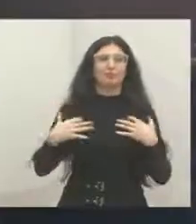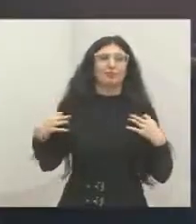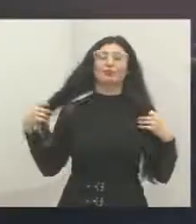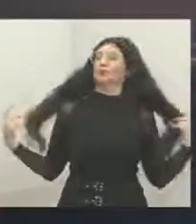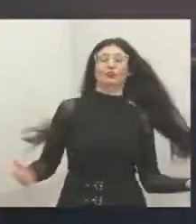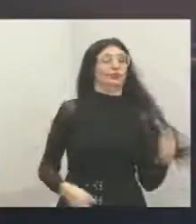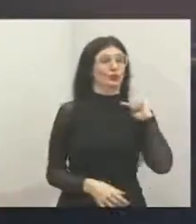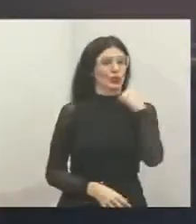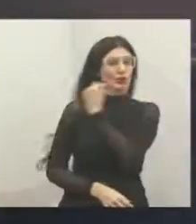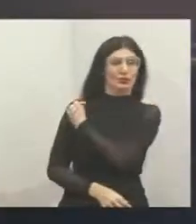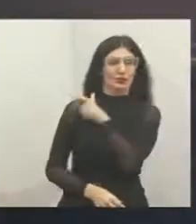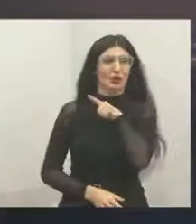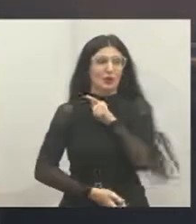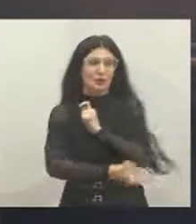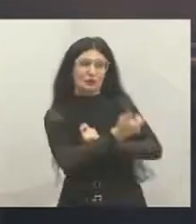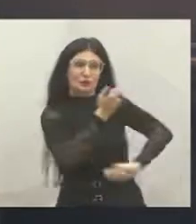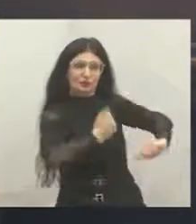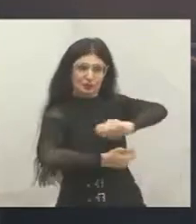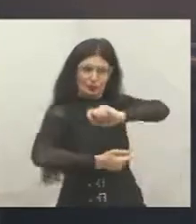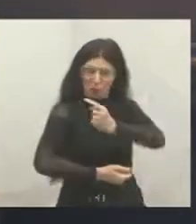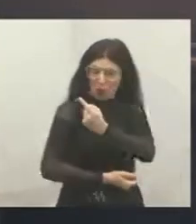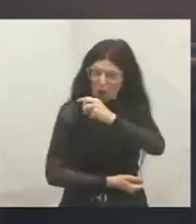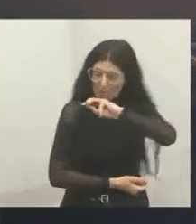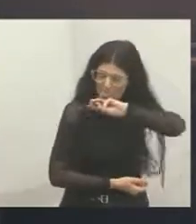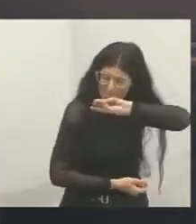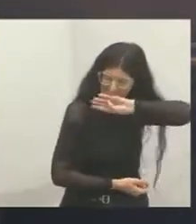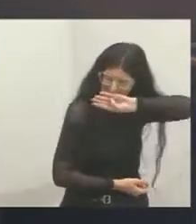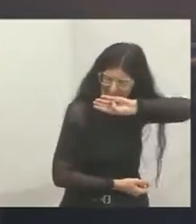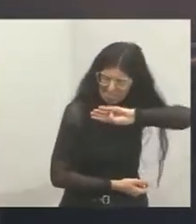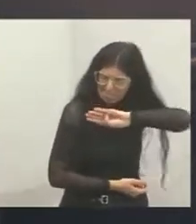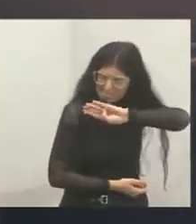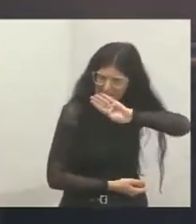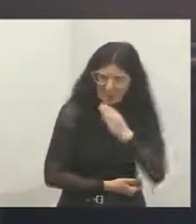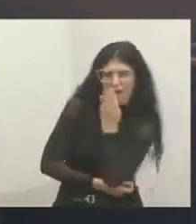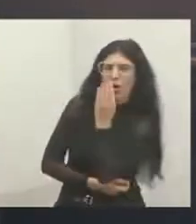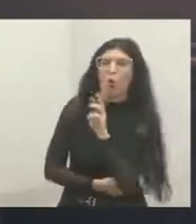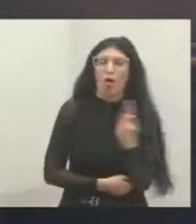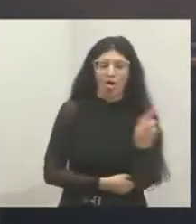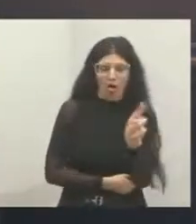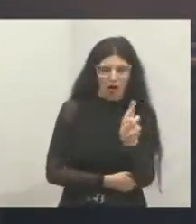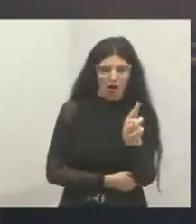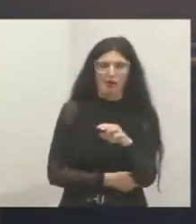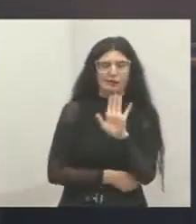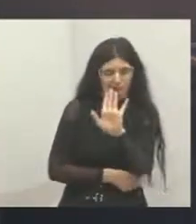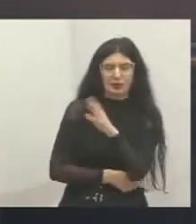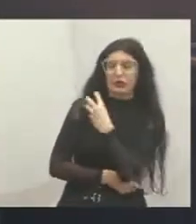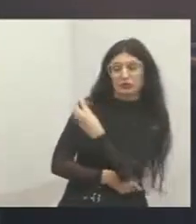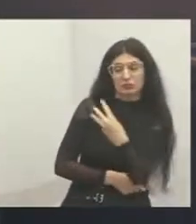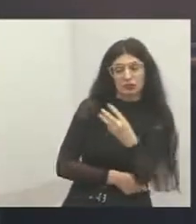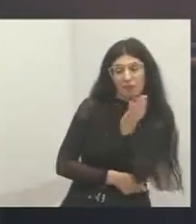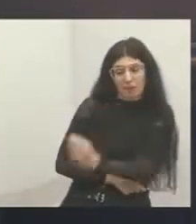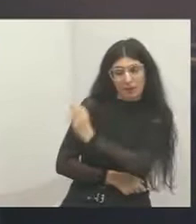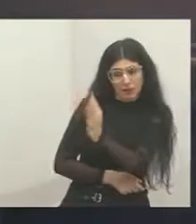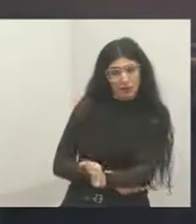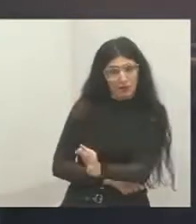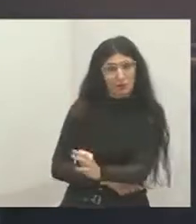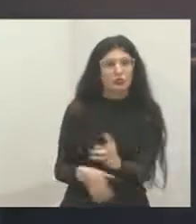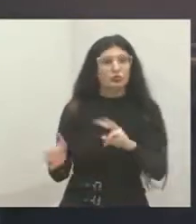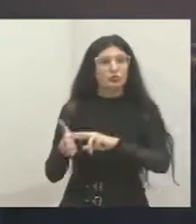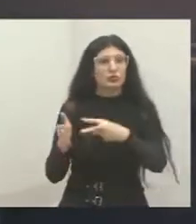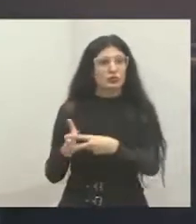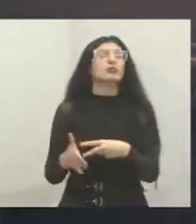Nós temos um orçamento de R$1 bilhão. Se eu aplicar 33%, isso quer dizer